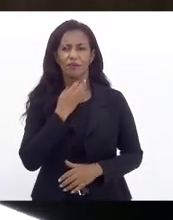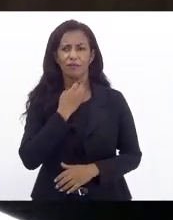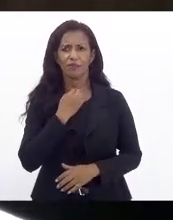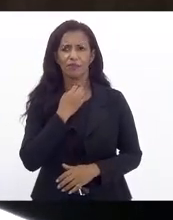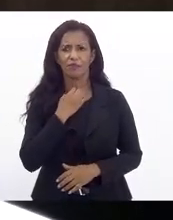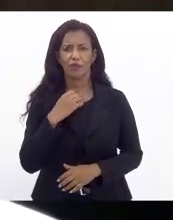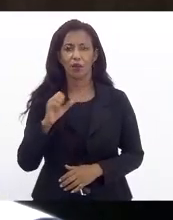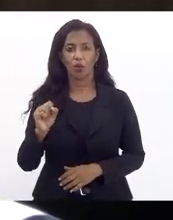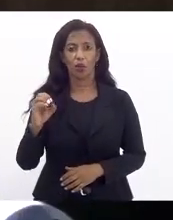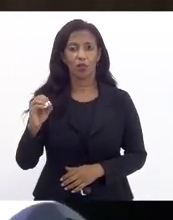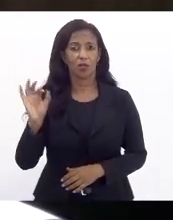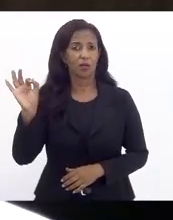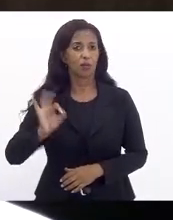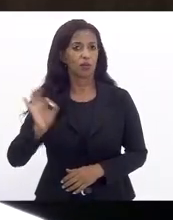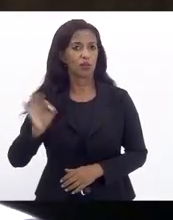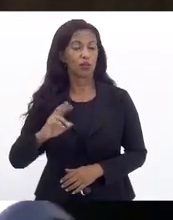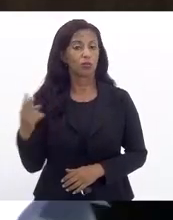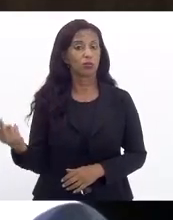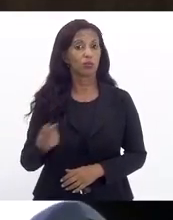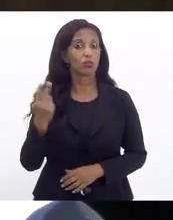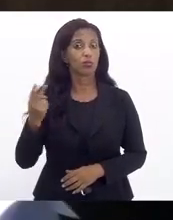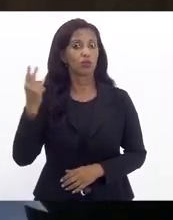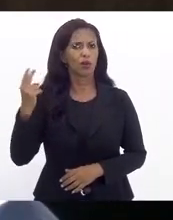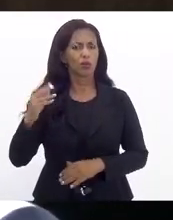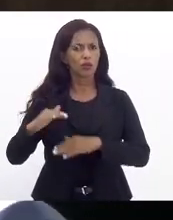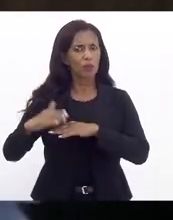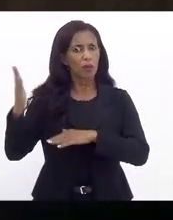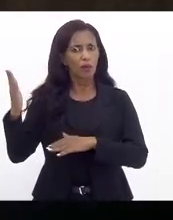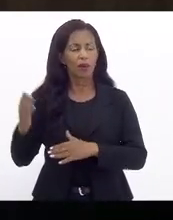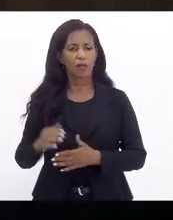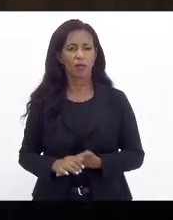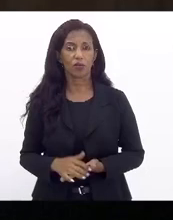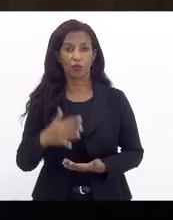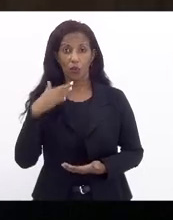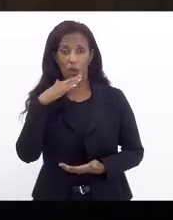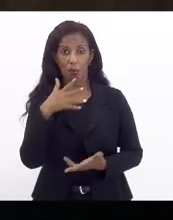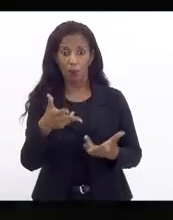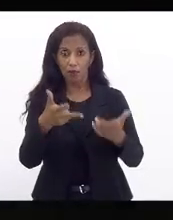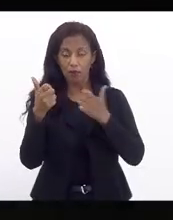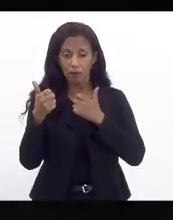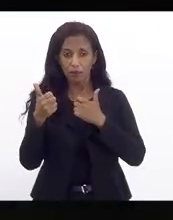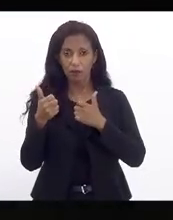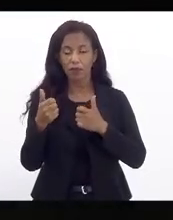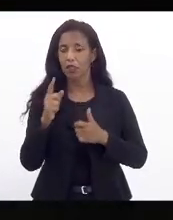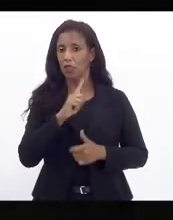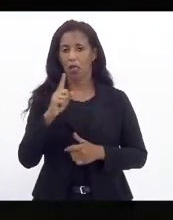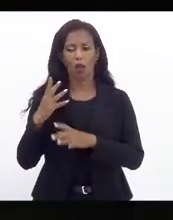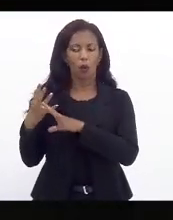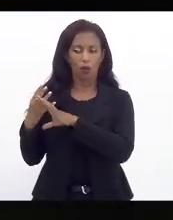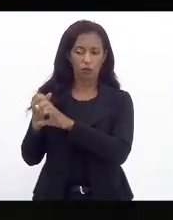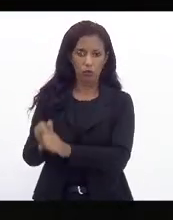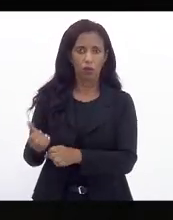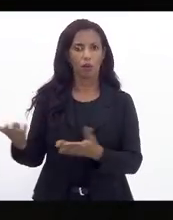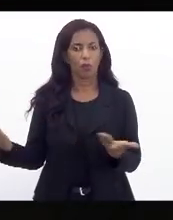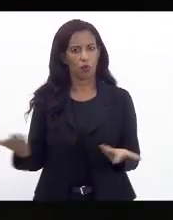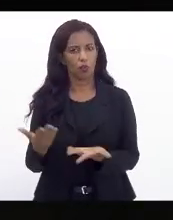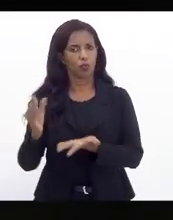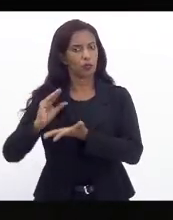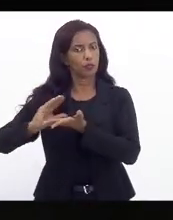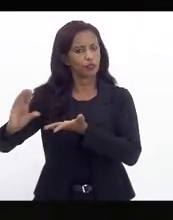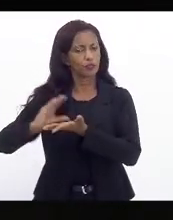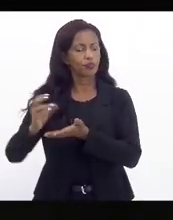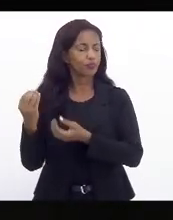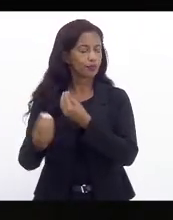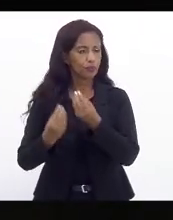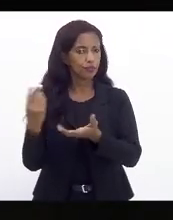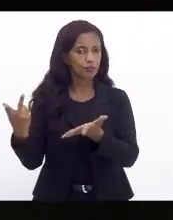seria 80% dos valores maiores Foi isso que eu percebi O cálculo hoje do benefício, como é que é